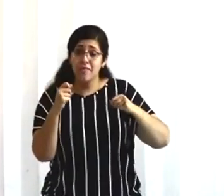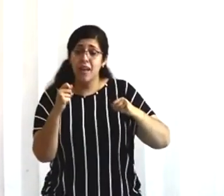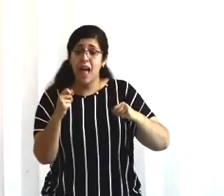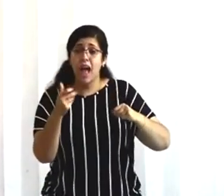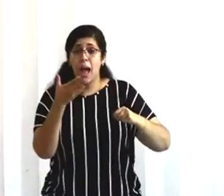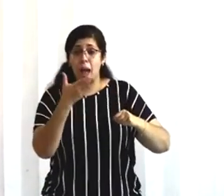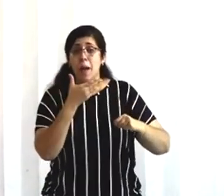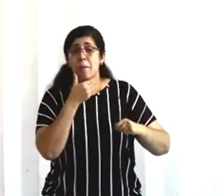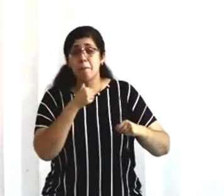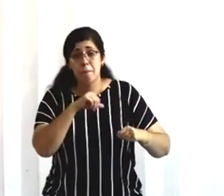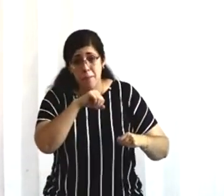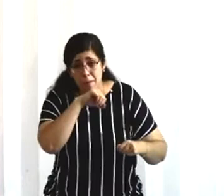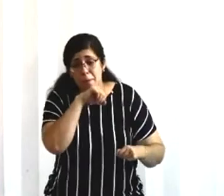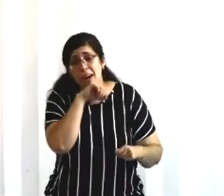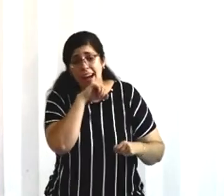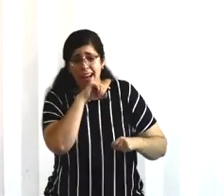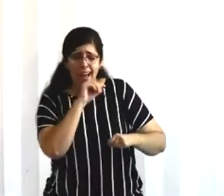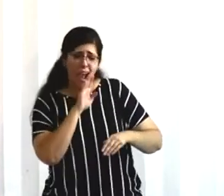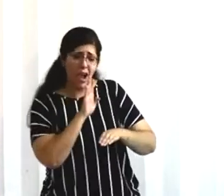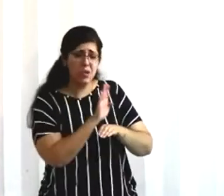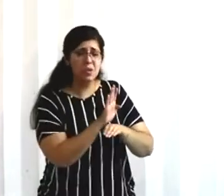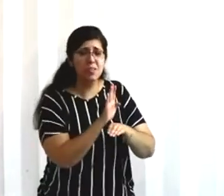seus pais.